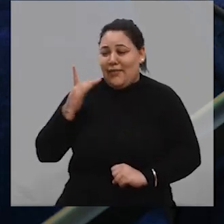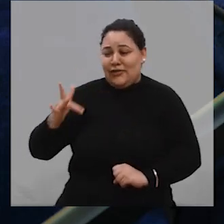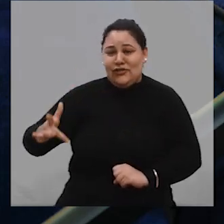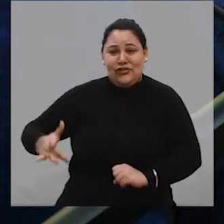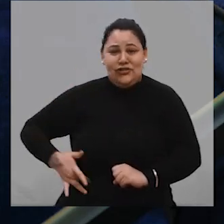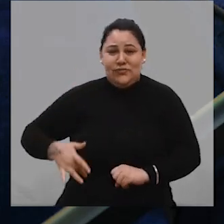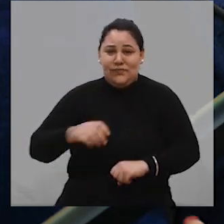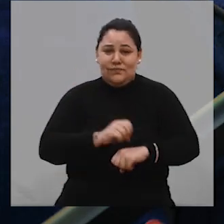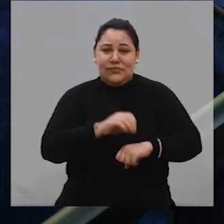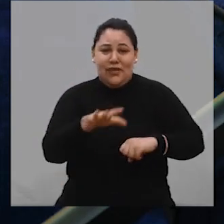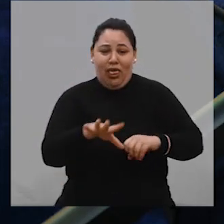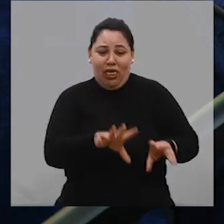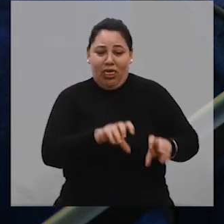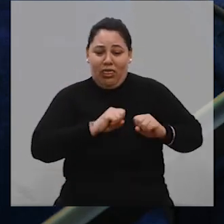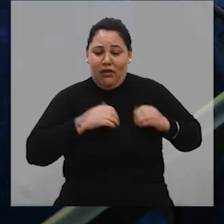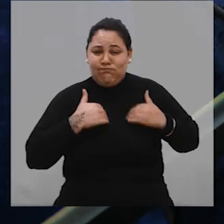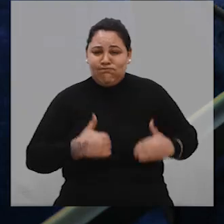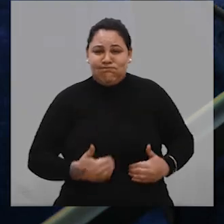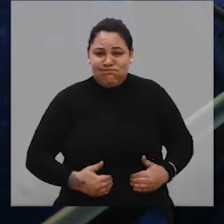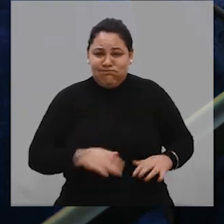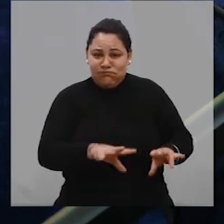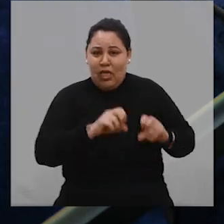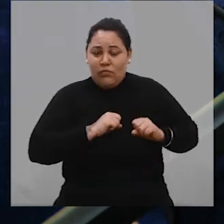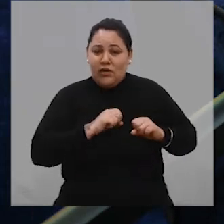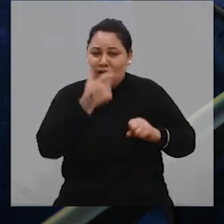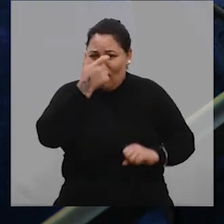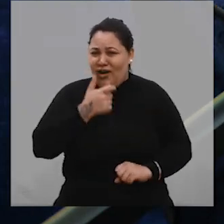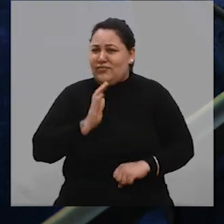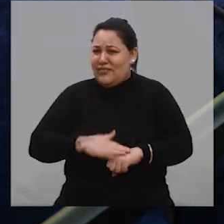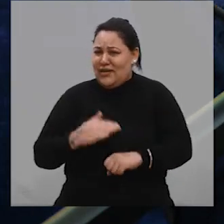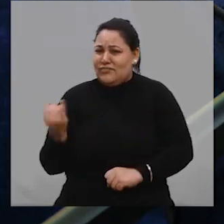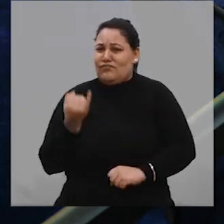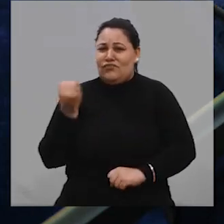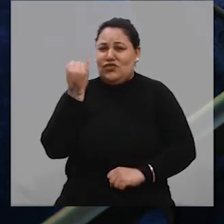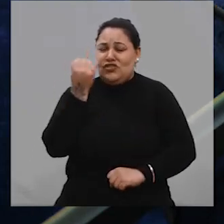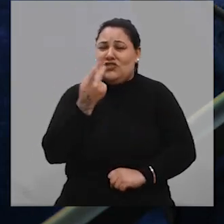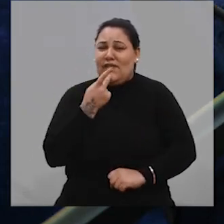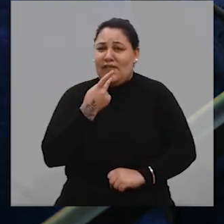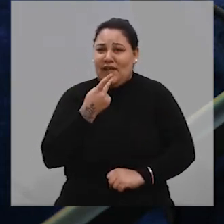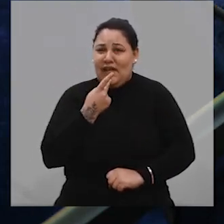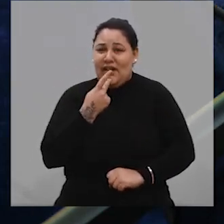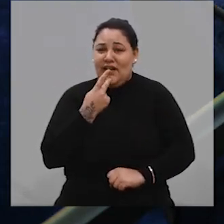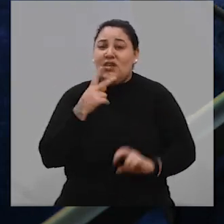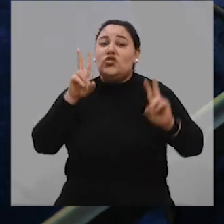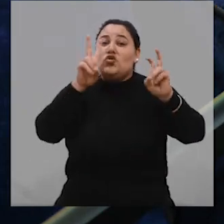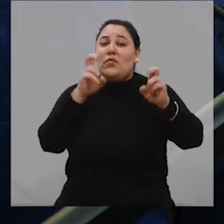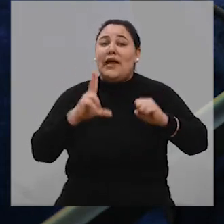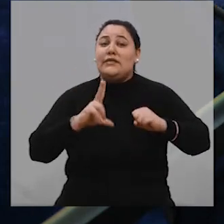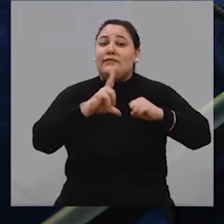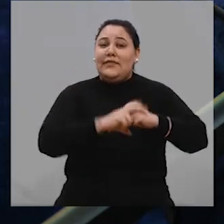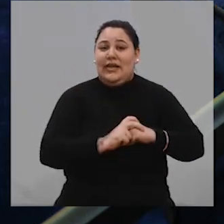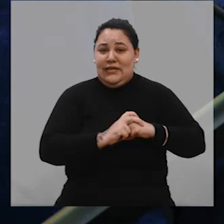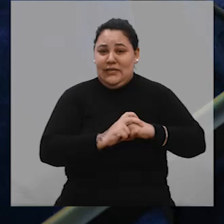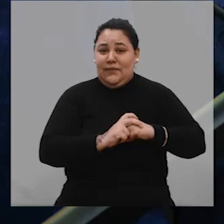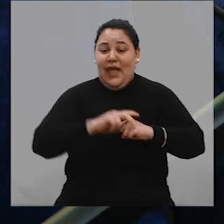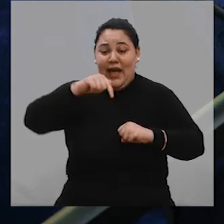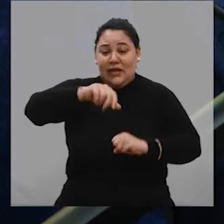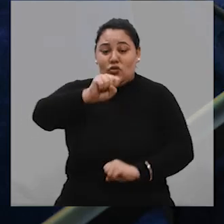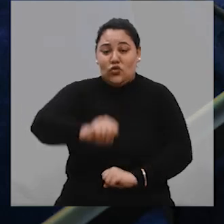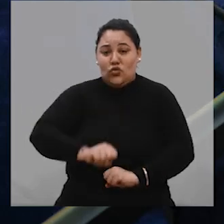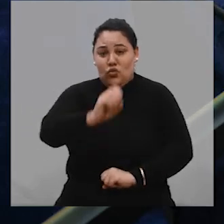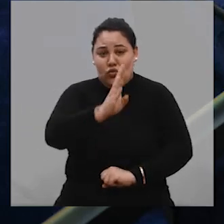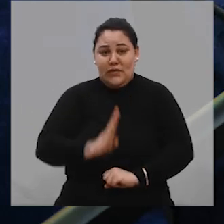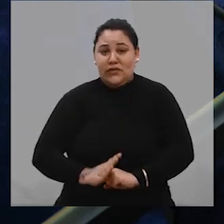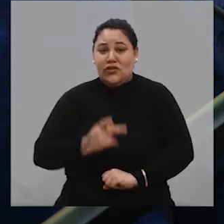autoimune, e hoje eu acho que a relevância maior é a gente falar sobre as hepatites virais. Então, aqui no sul do